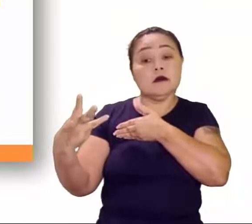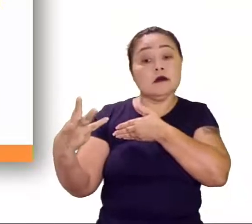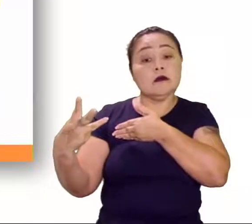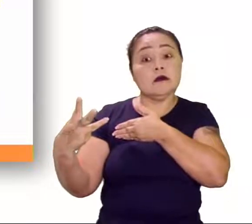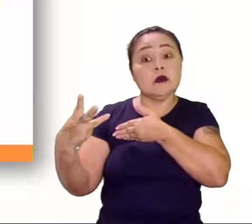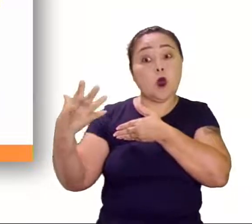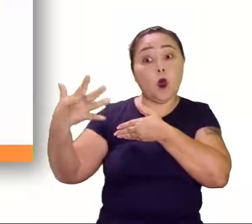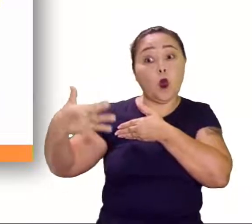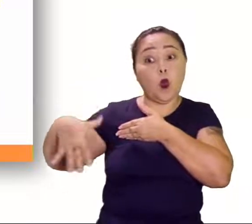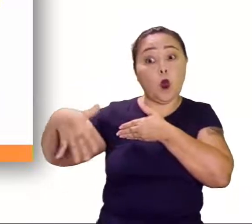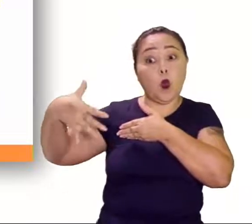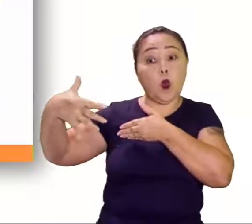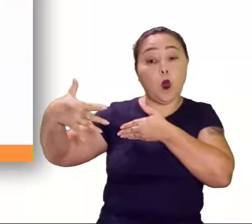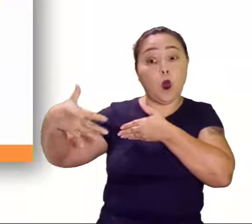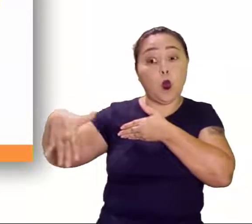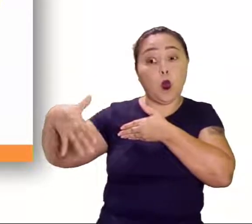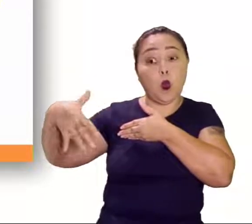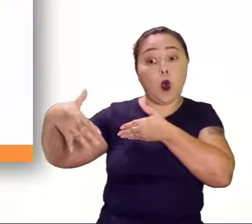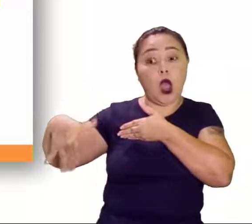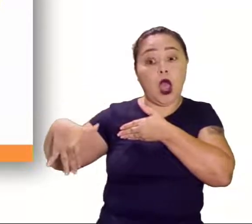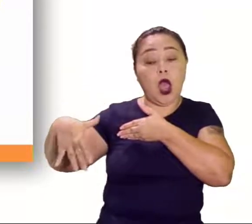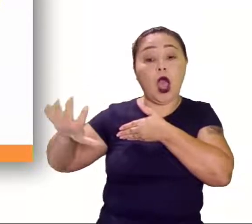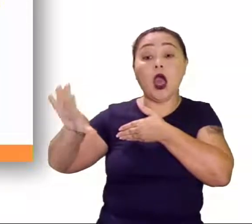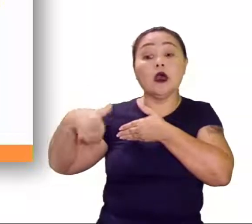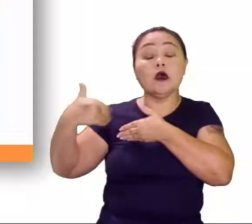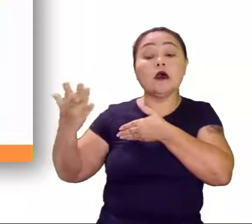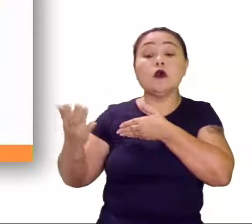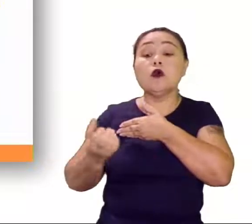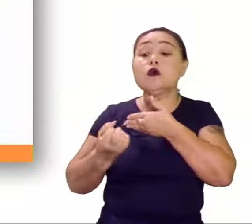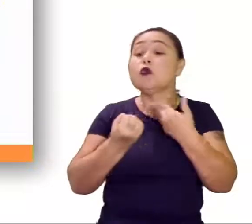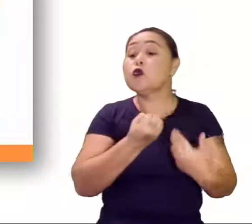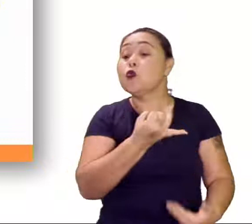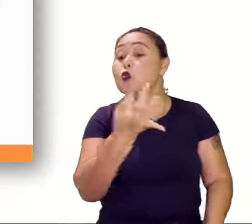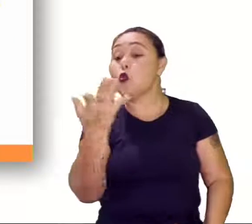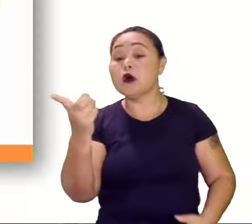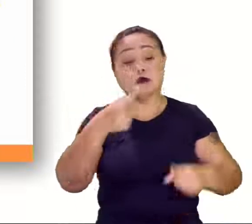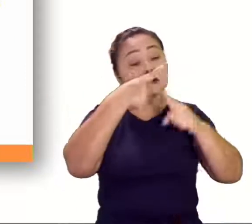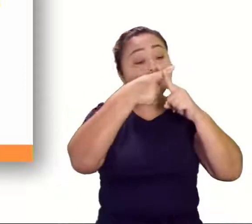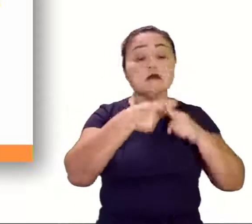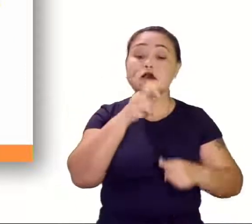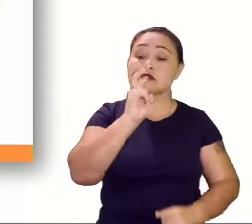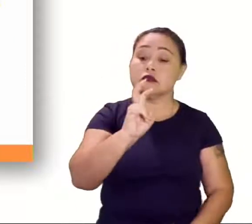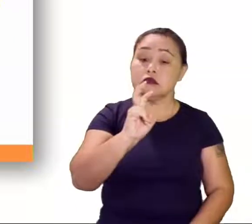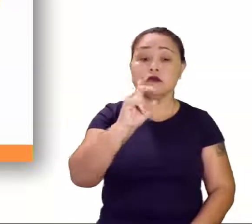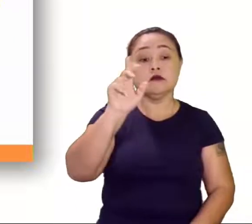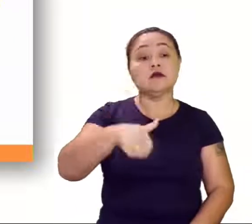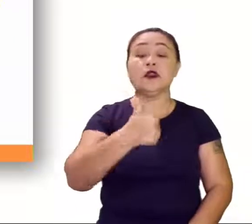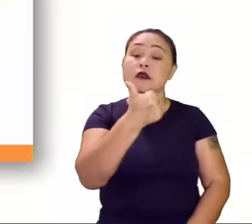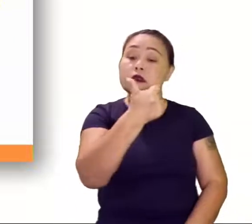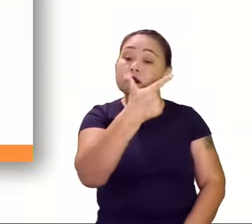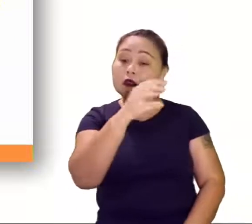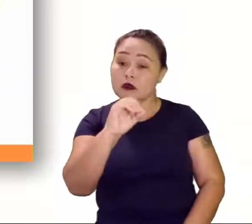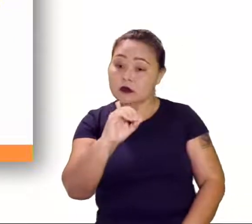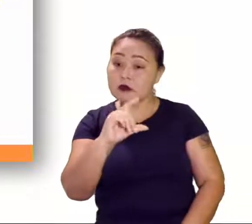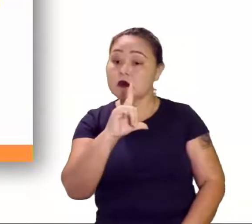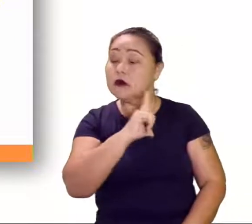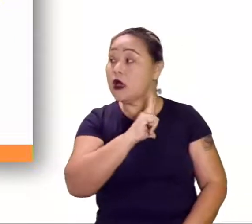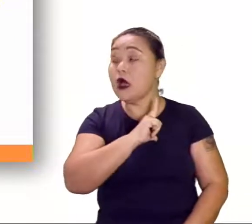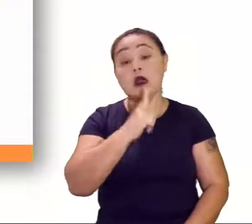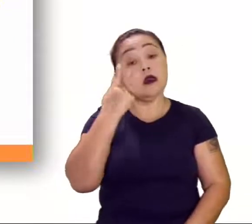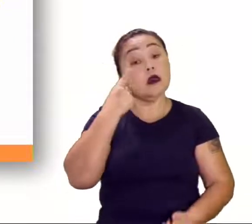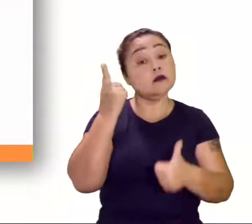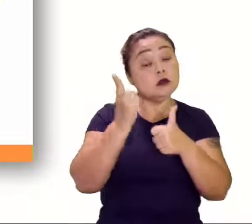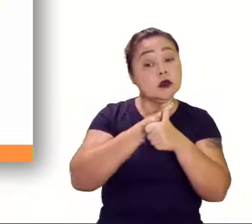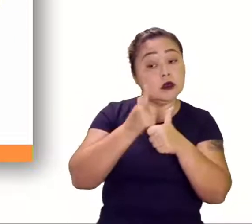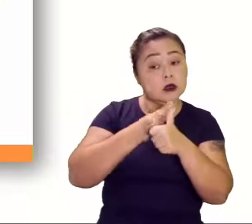623? Eita lasqueira. Ui! E aí, quantos múltiplos de 5? 120? A gente tem que ver primeiro quem é o